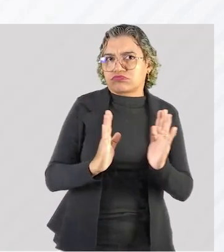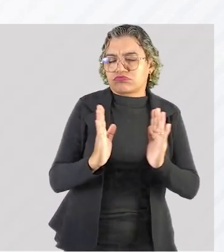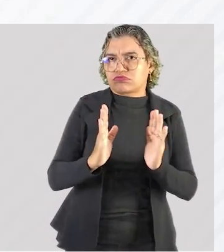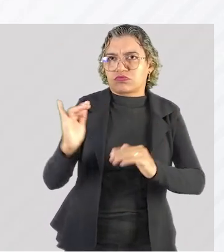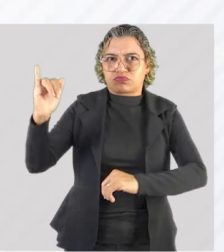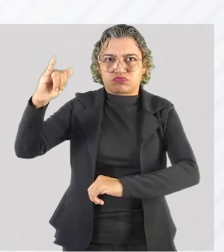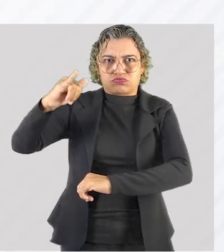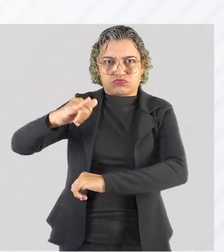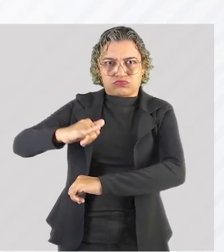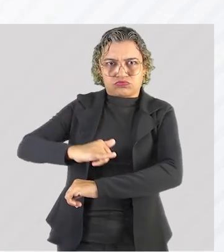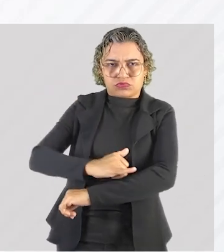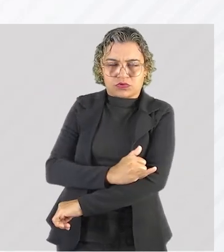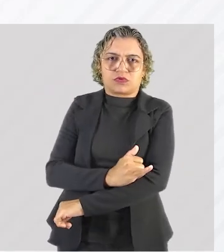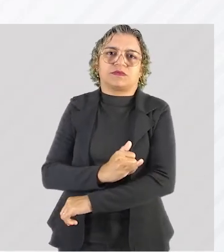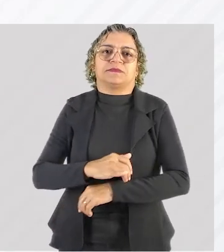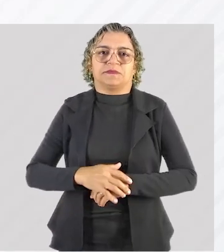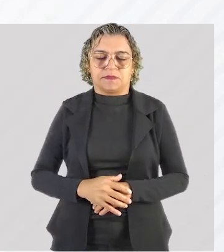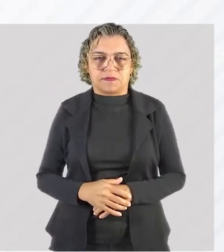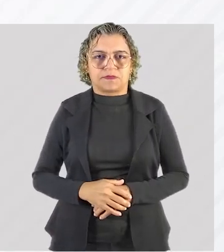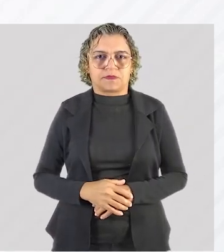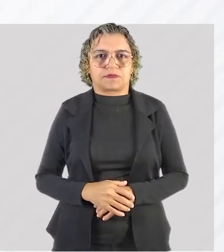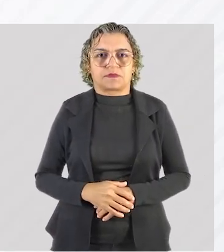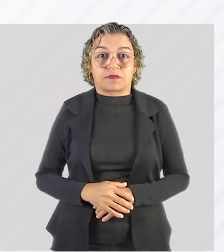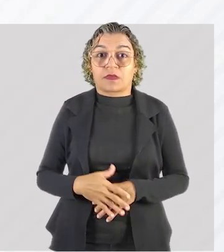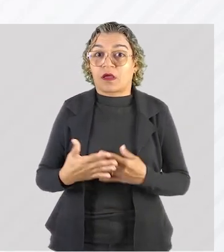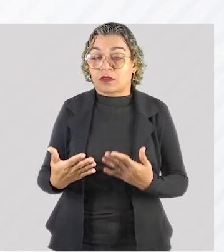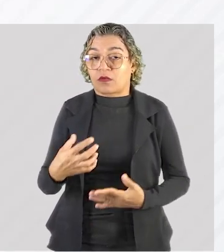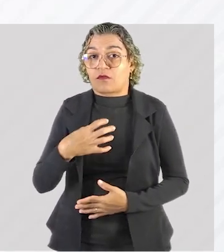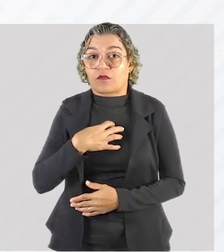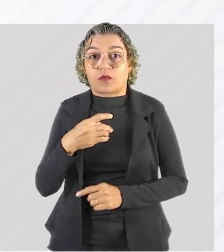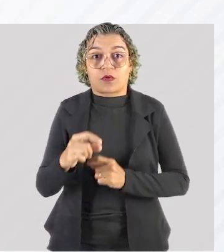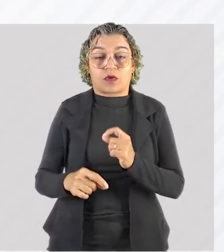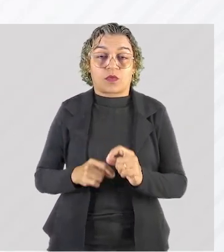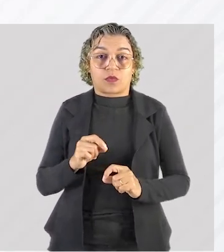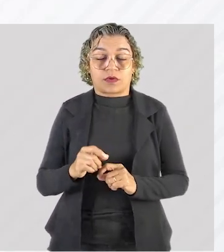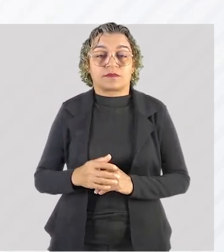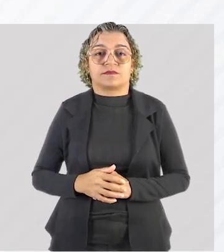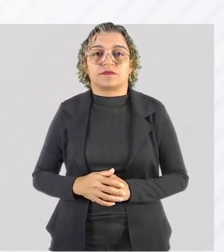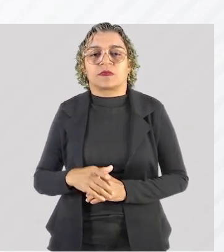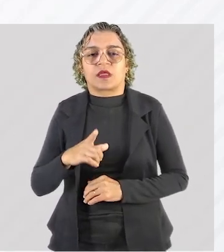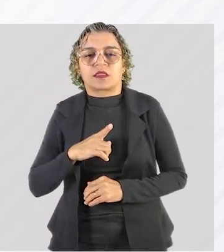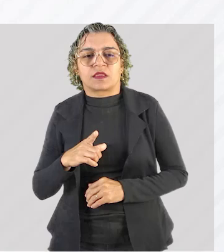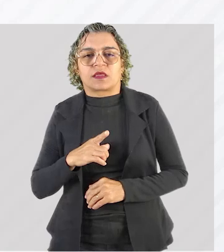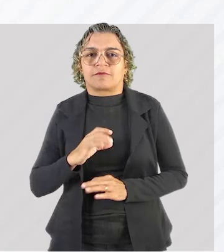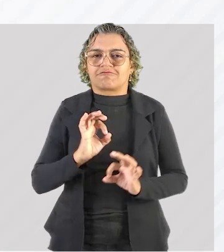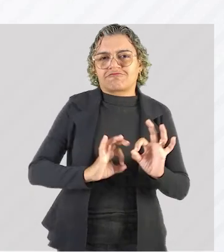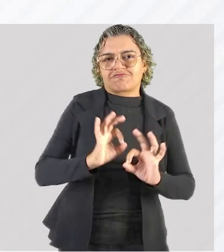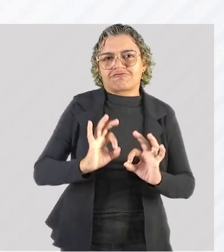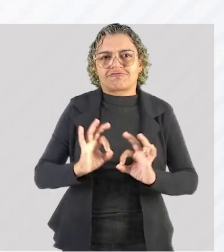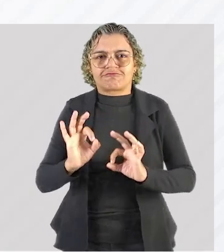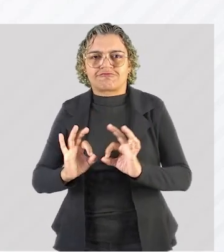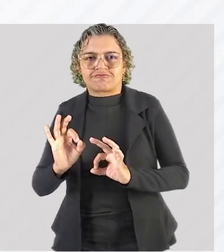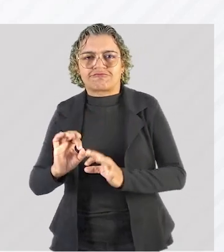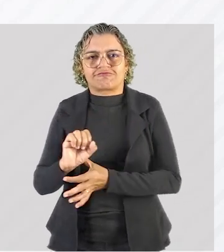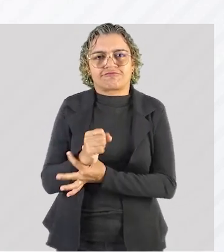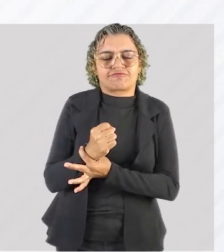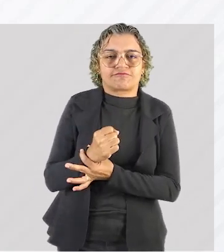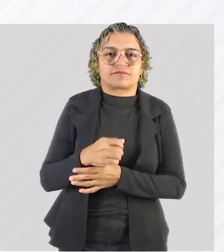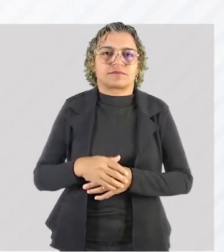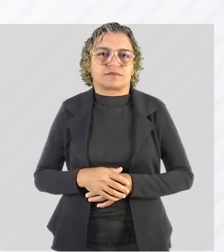de descida da aeronave. Dessa forma, é essencial para os procedimentos adequados de